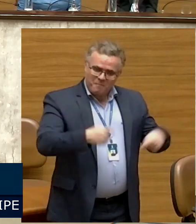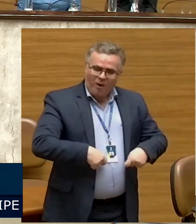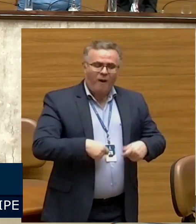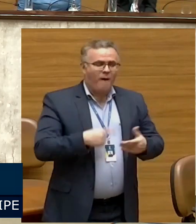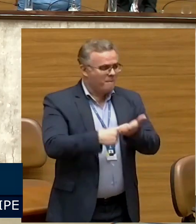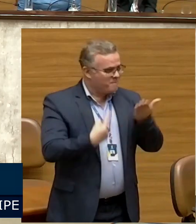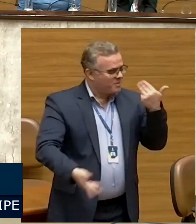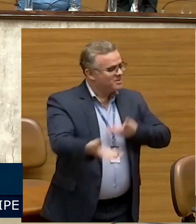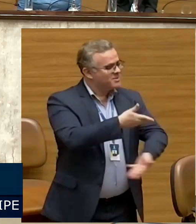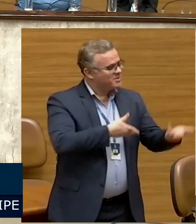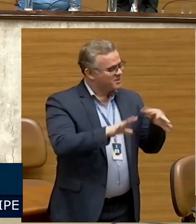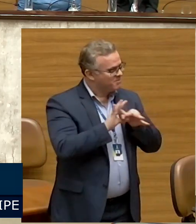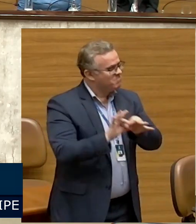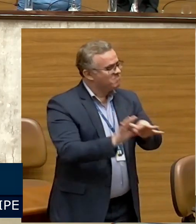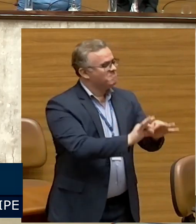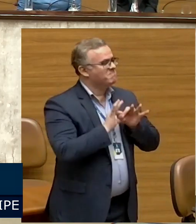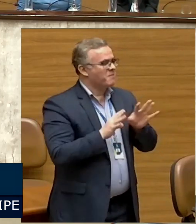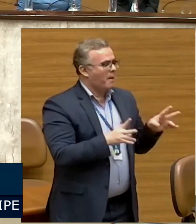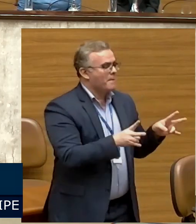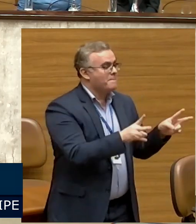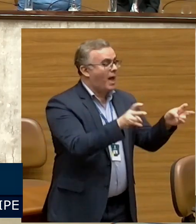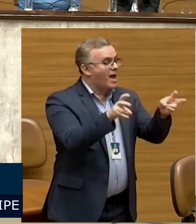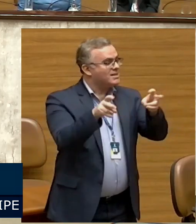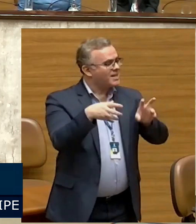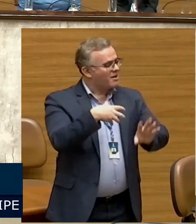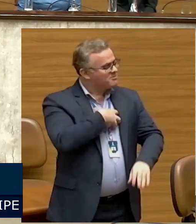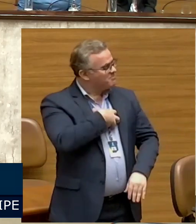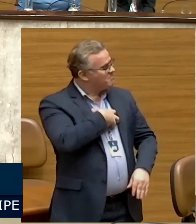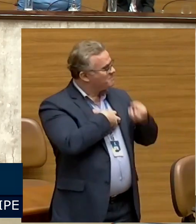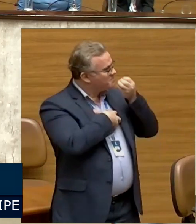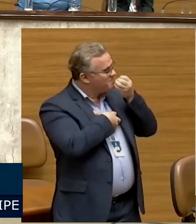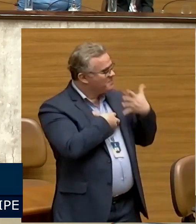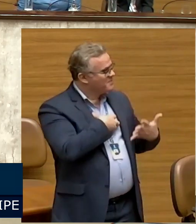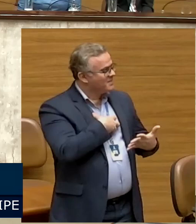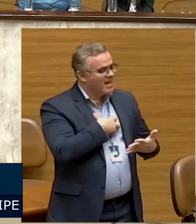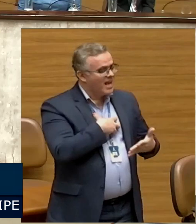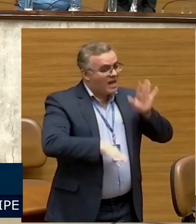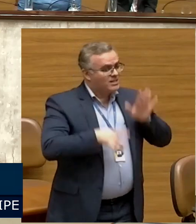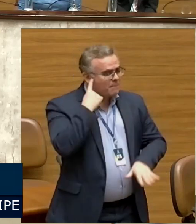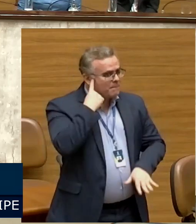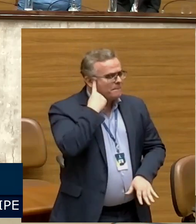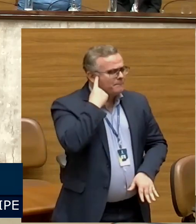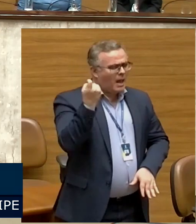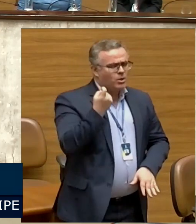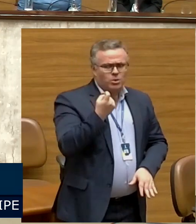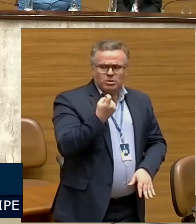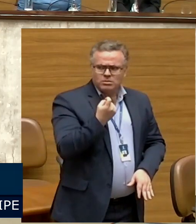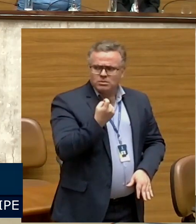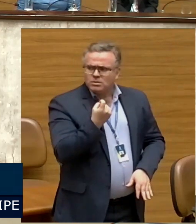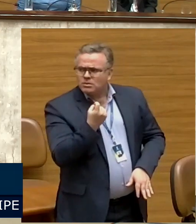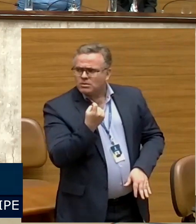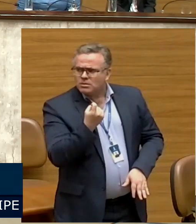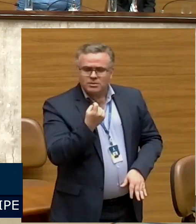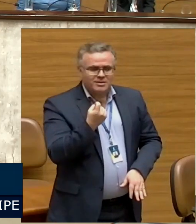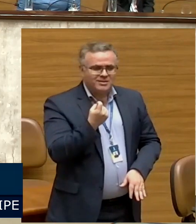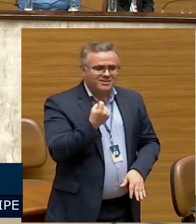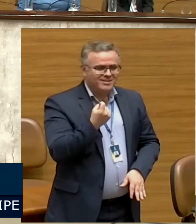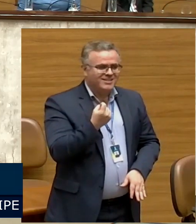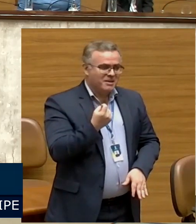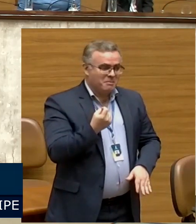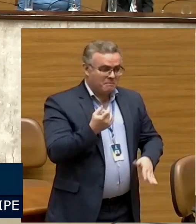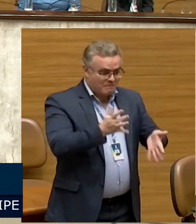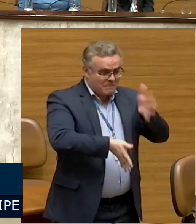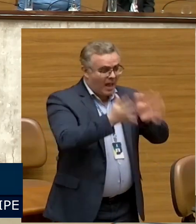a gente captar melhores sentimentos, né? Porque o barulho muitas vezes desperta e faz com que a gente